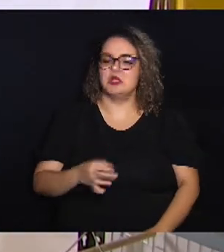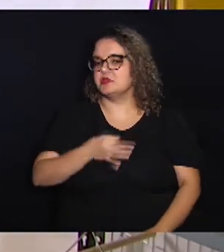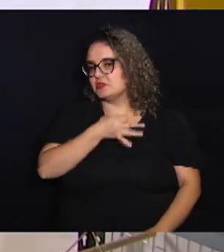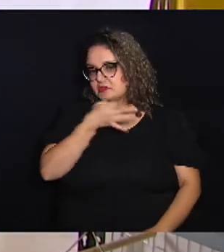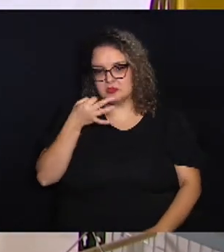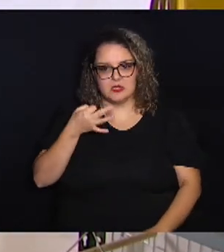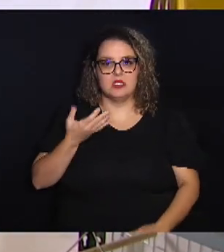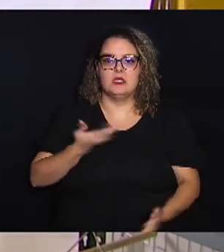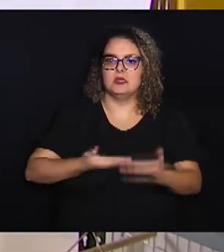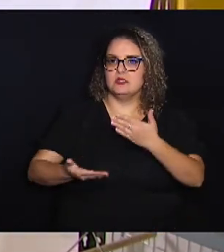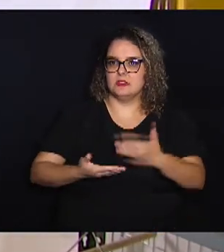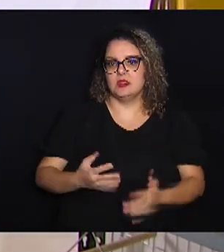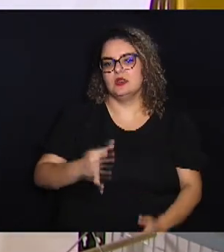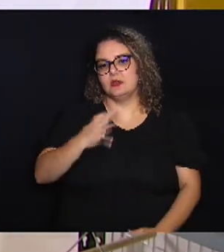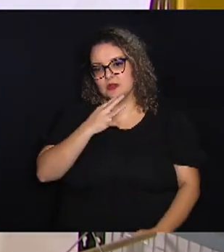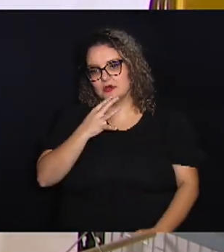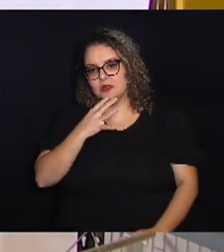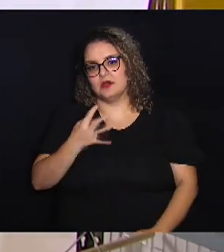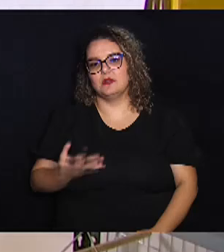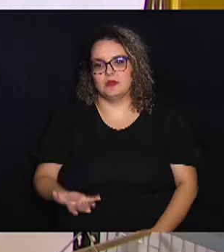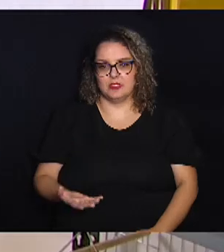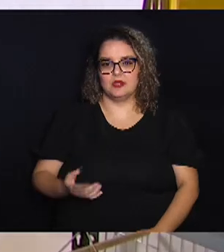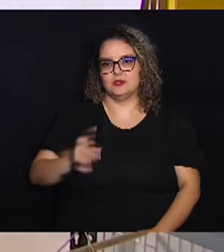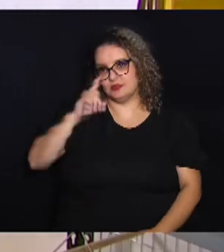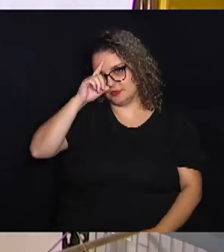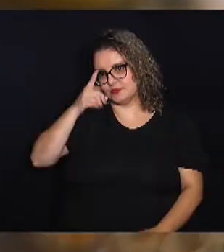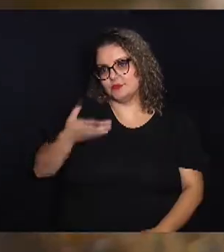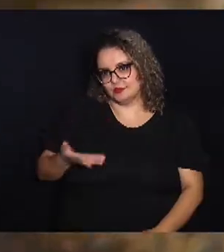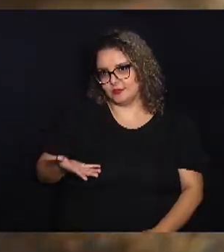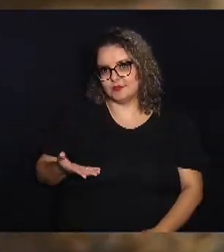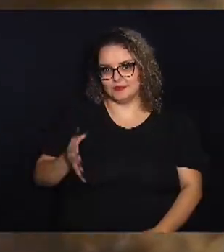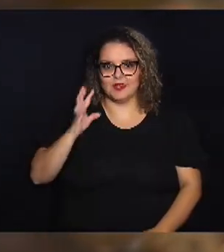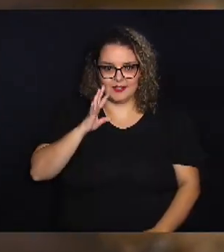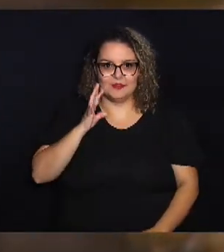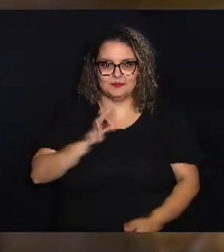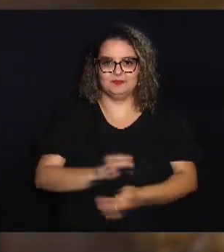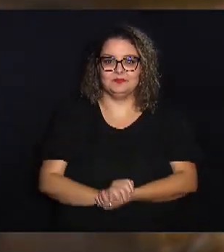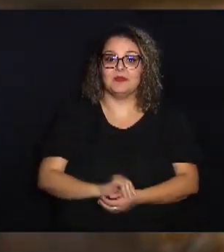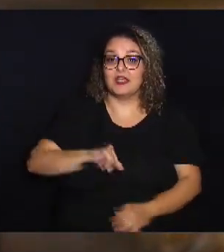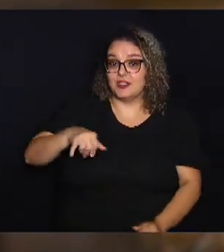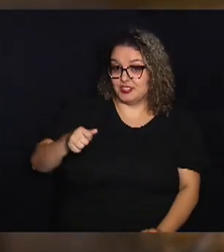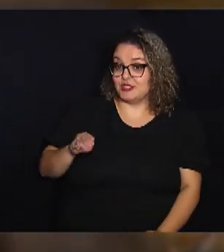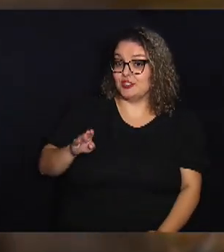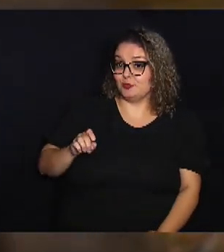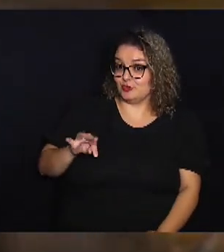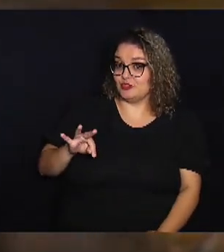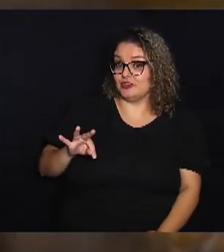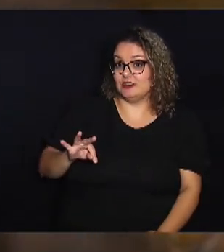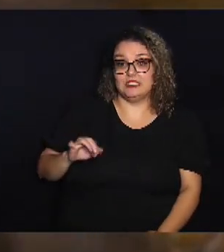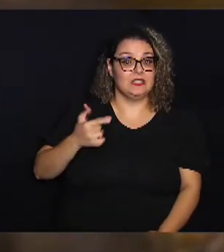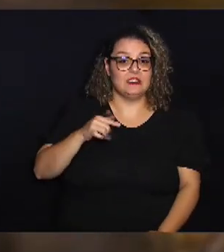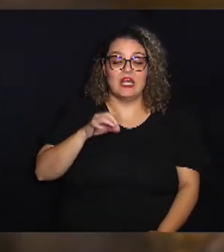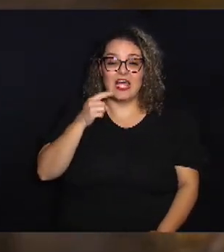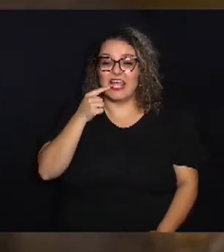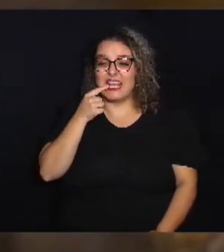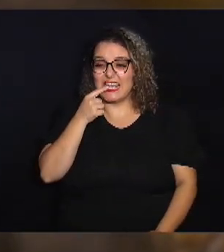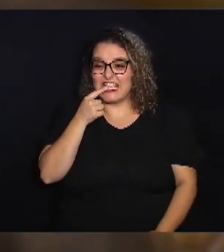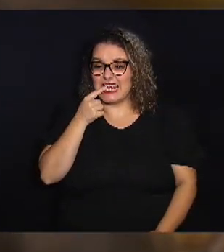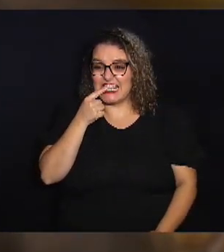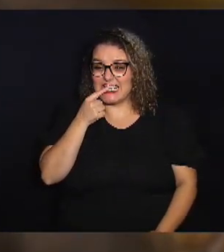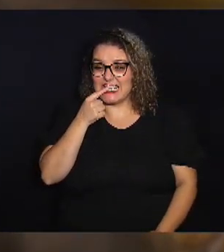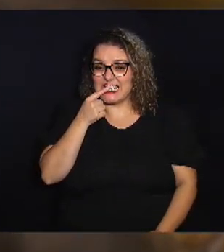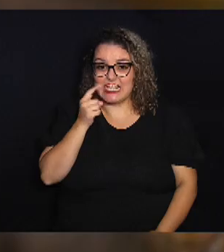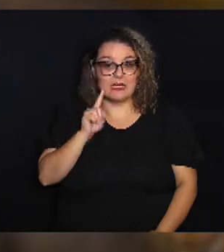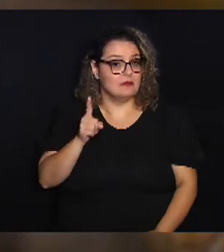eles reconhecem o dono, né? E é muito legal mesmo. O jabuti é um animal que não possui dentes, mas isso não